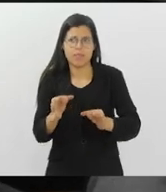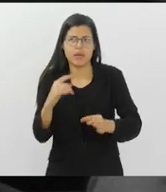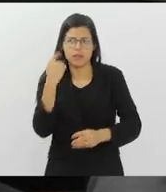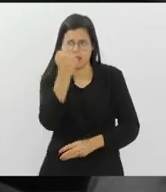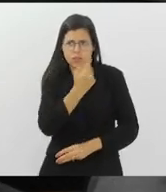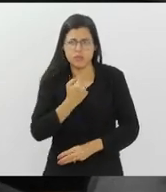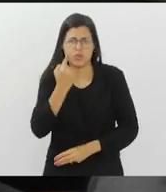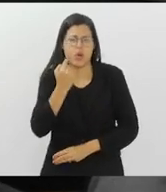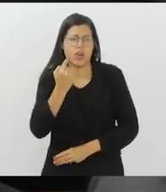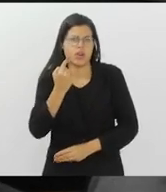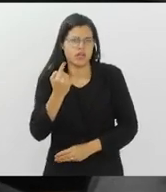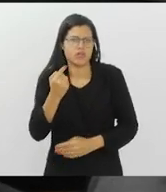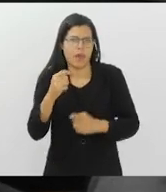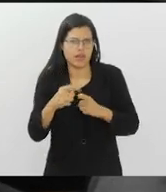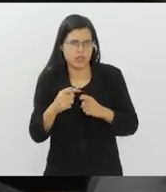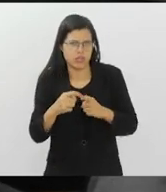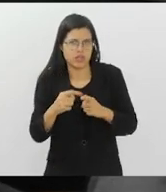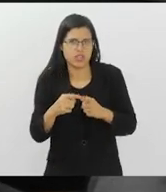isso é muito importante, tá?